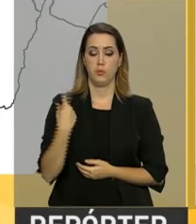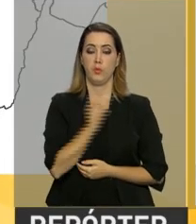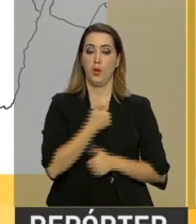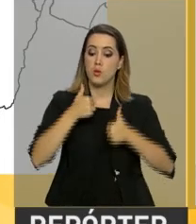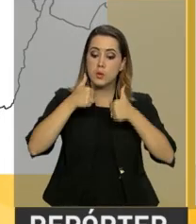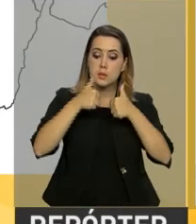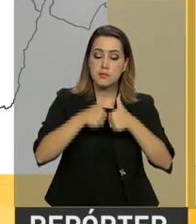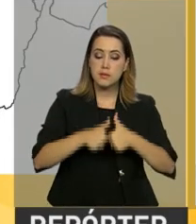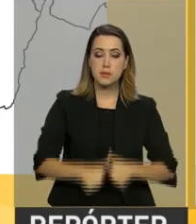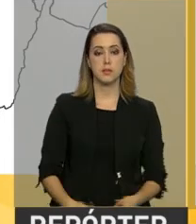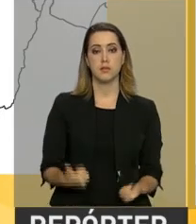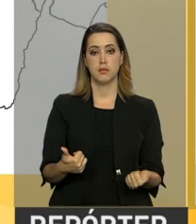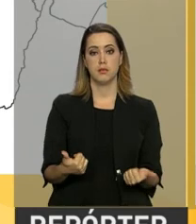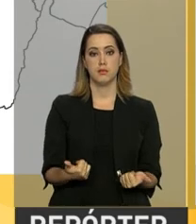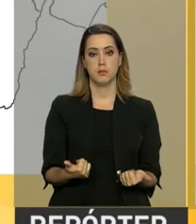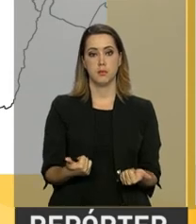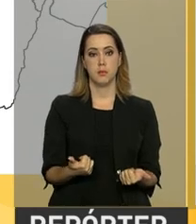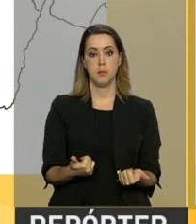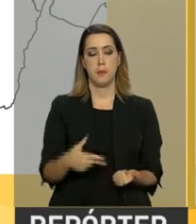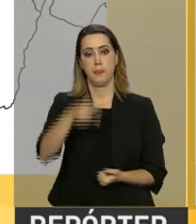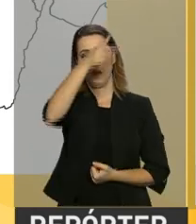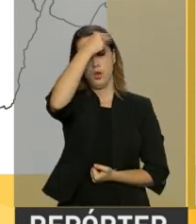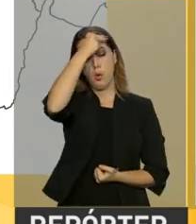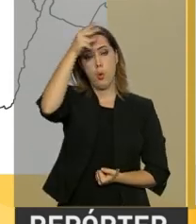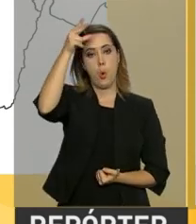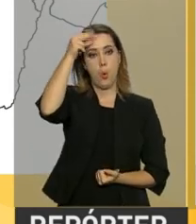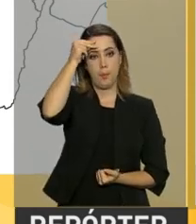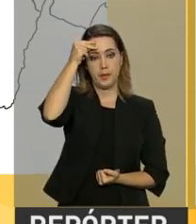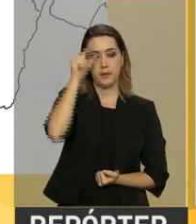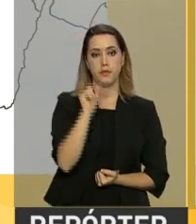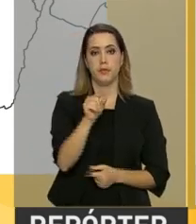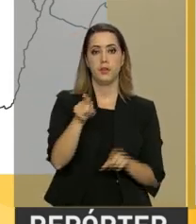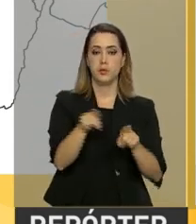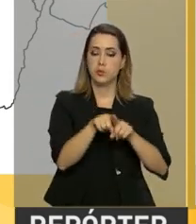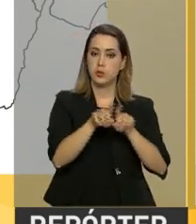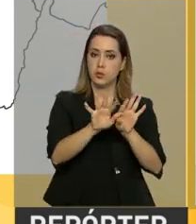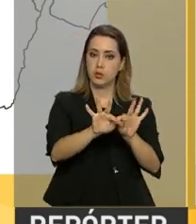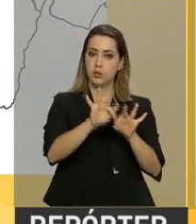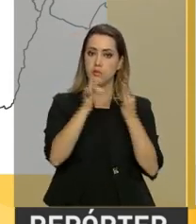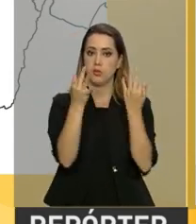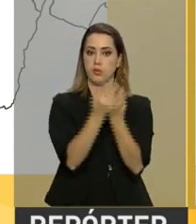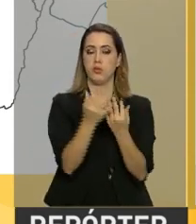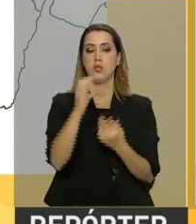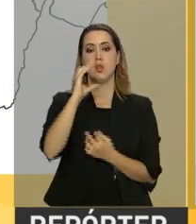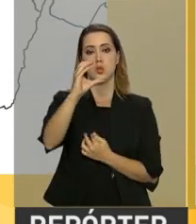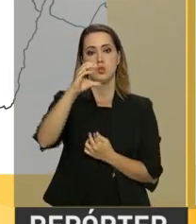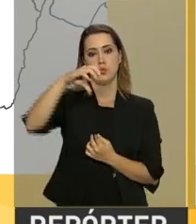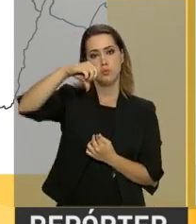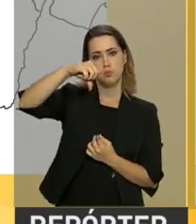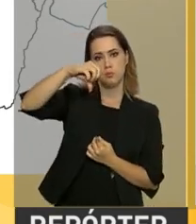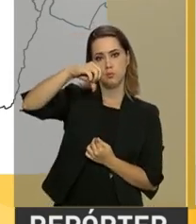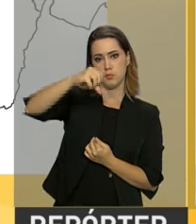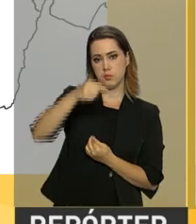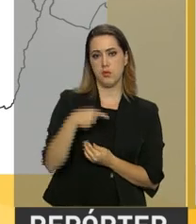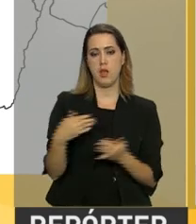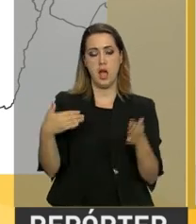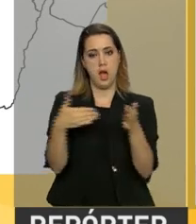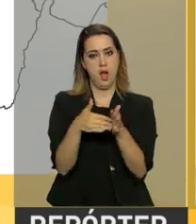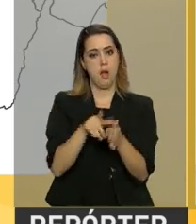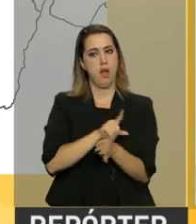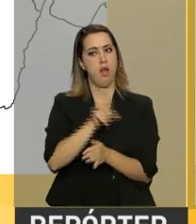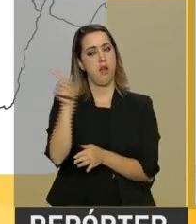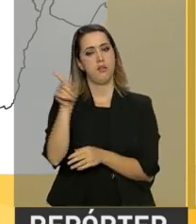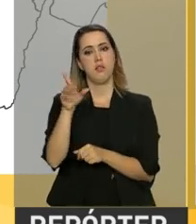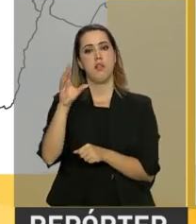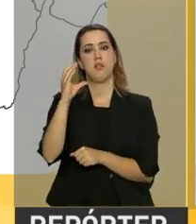estamos levando o prefeito e familiares no C-99 até lá, em